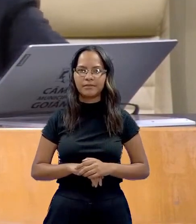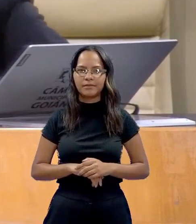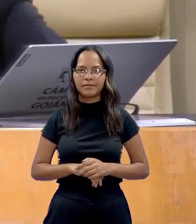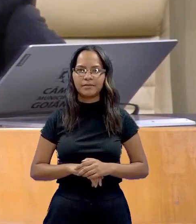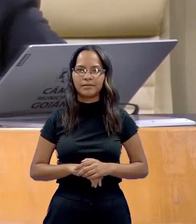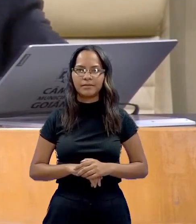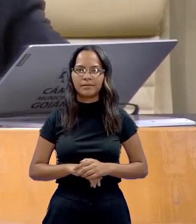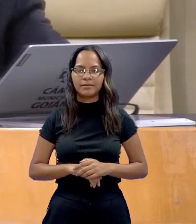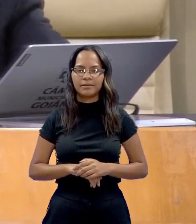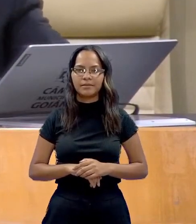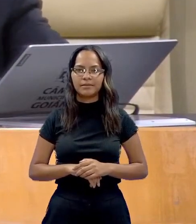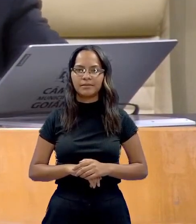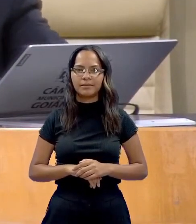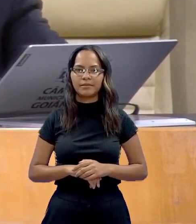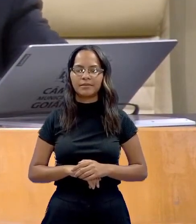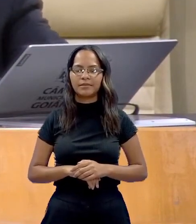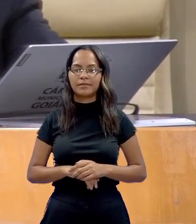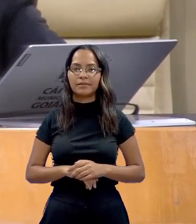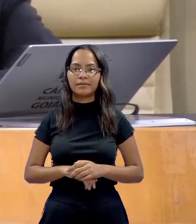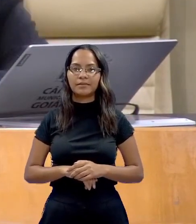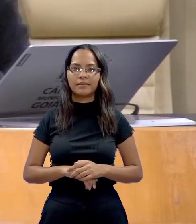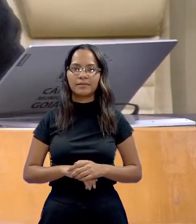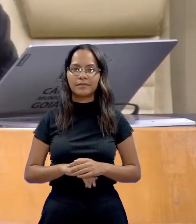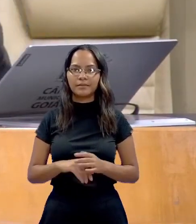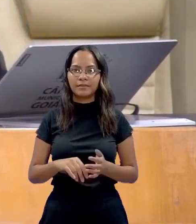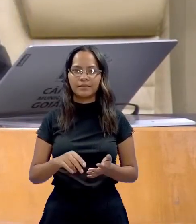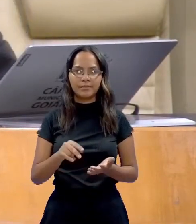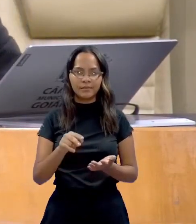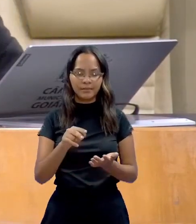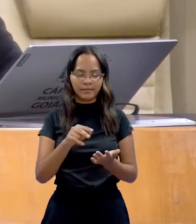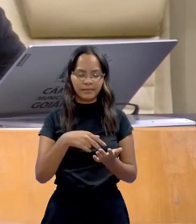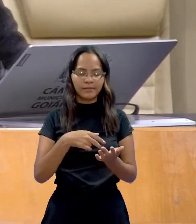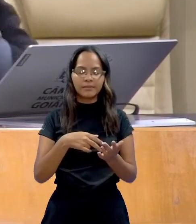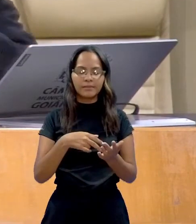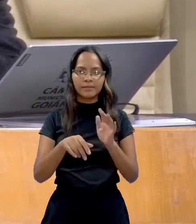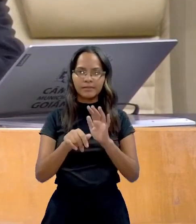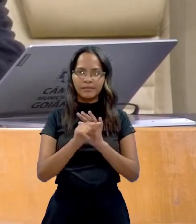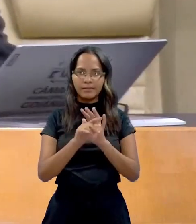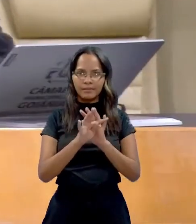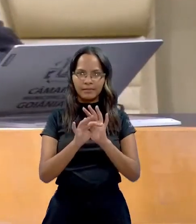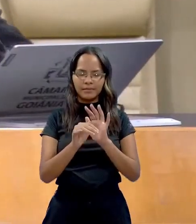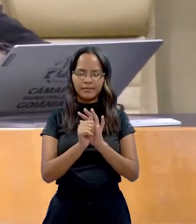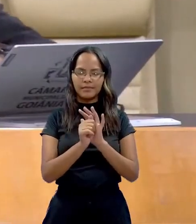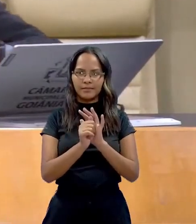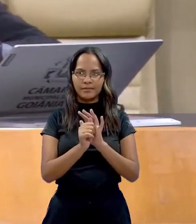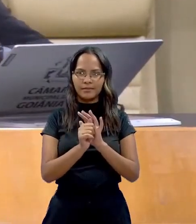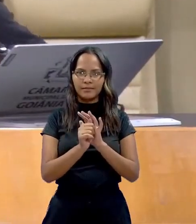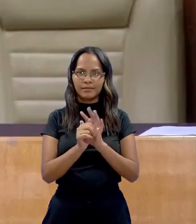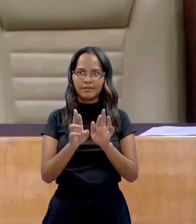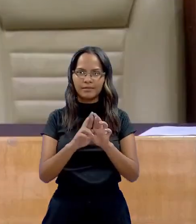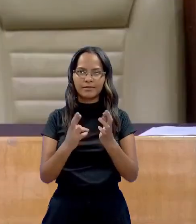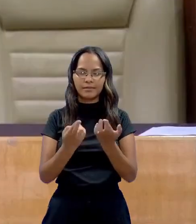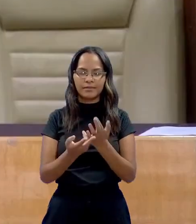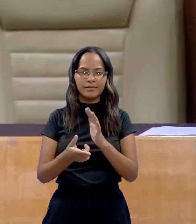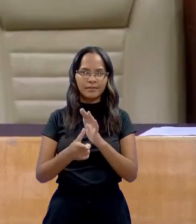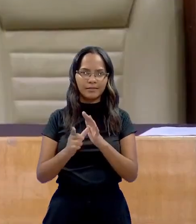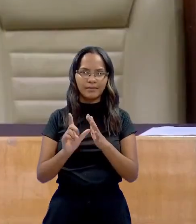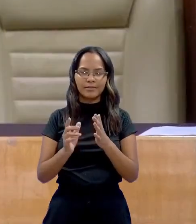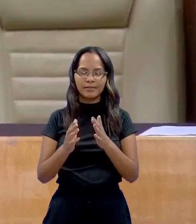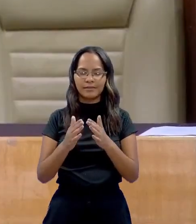que leia a ata da sessão anterior, por gentileza.